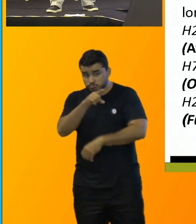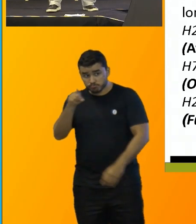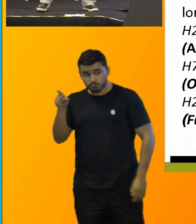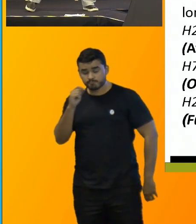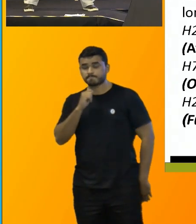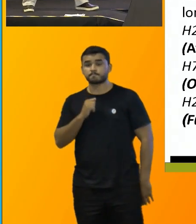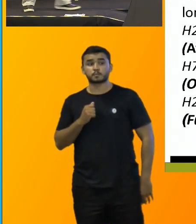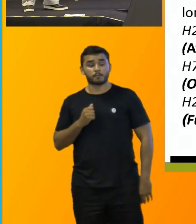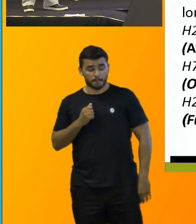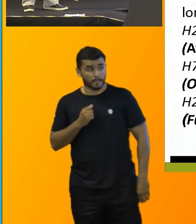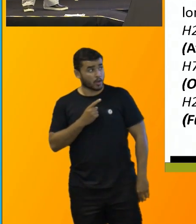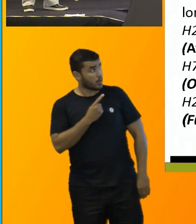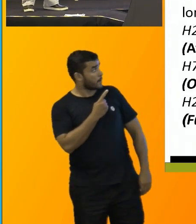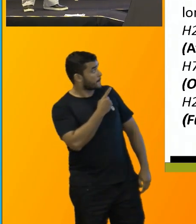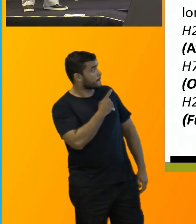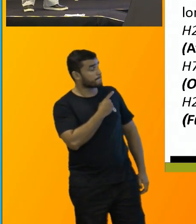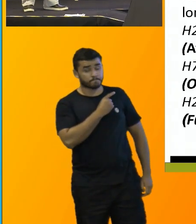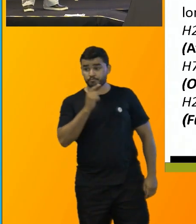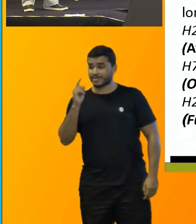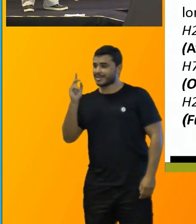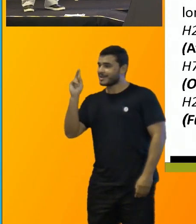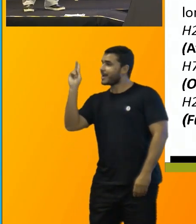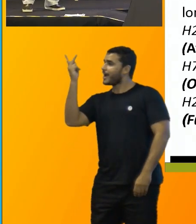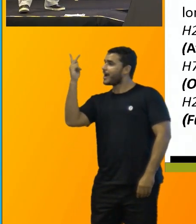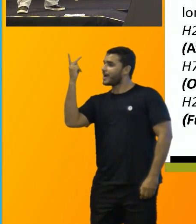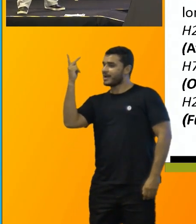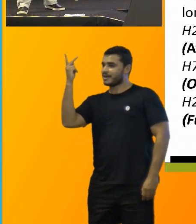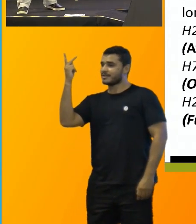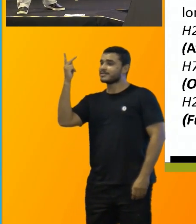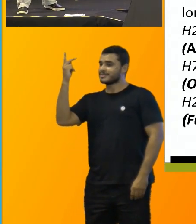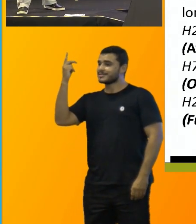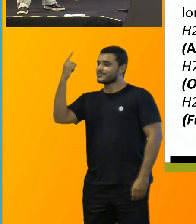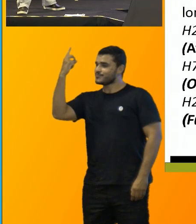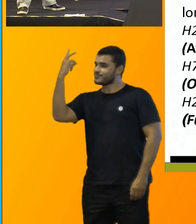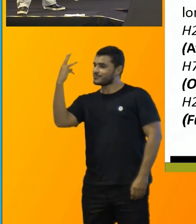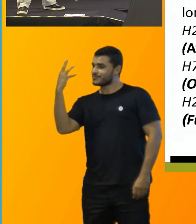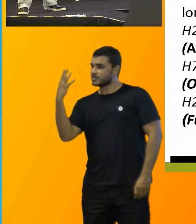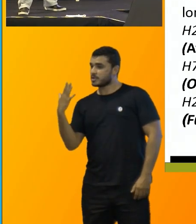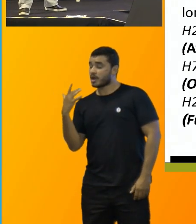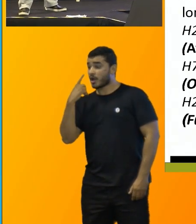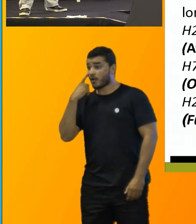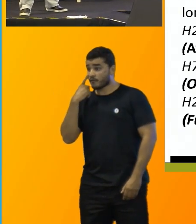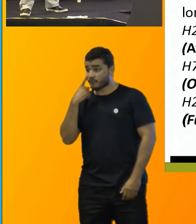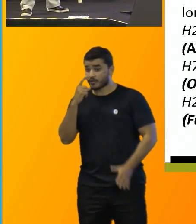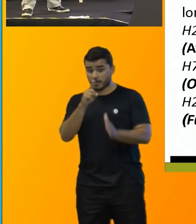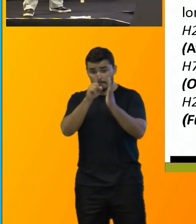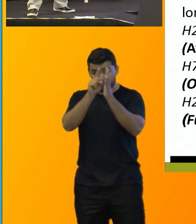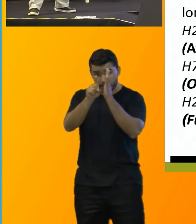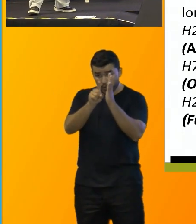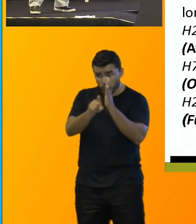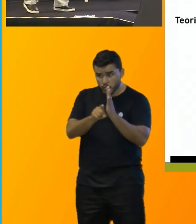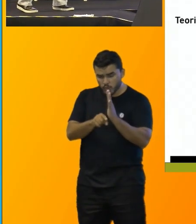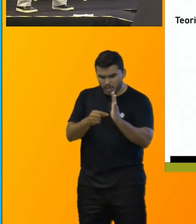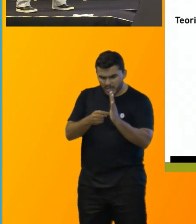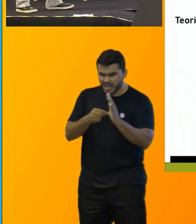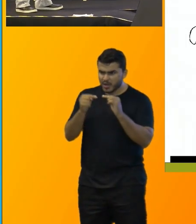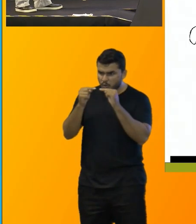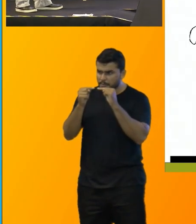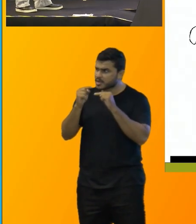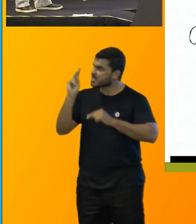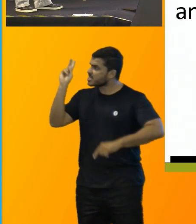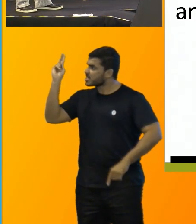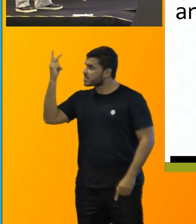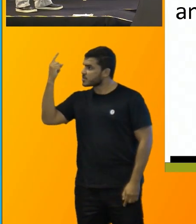atenção. As habilidades e competências, elas vão aparecer agora nas questões. A primeira questão eu